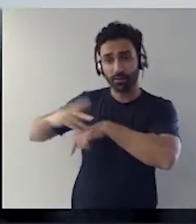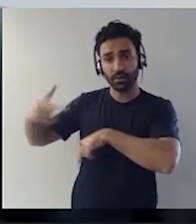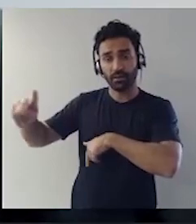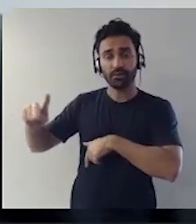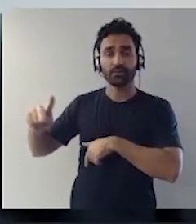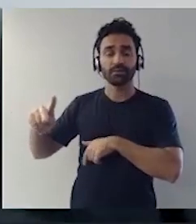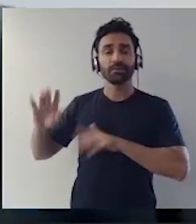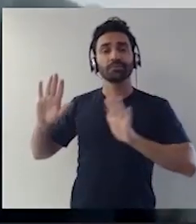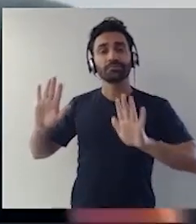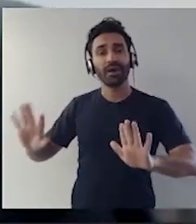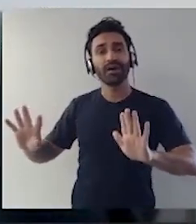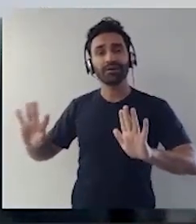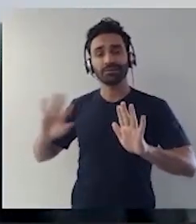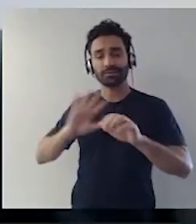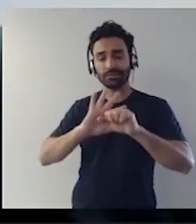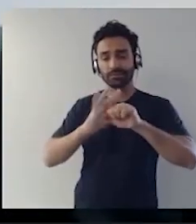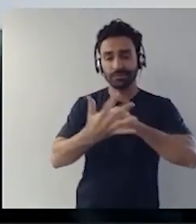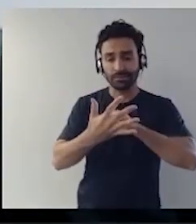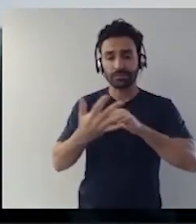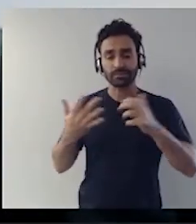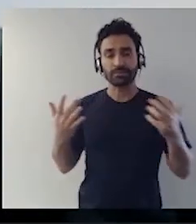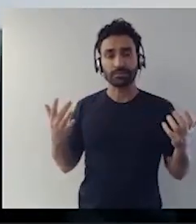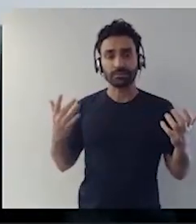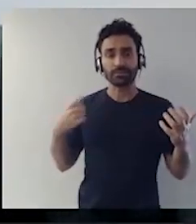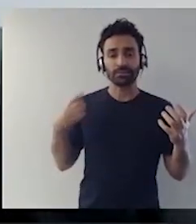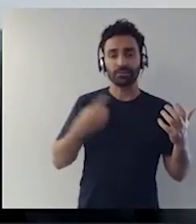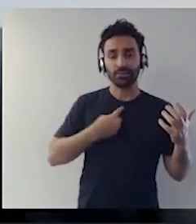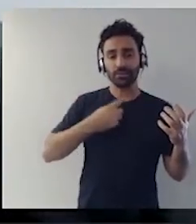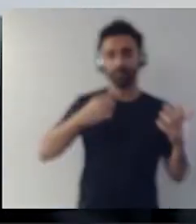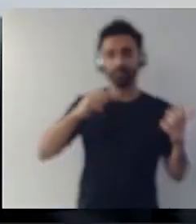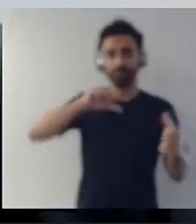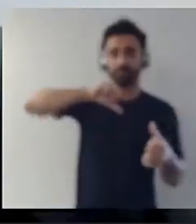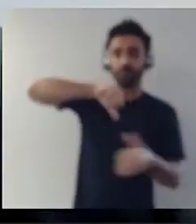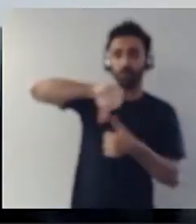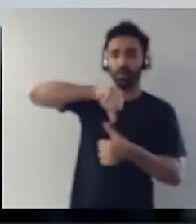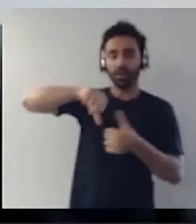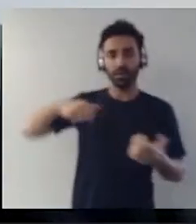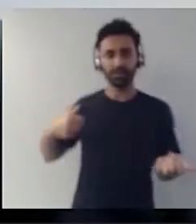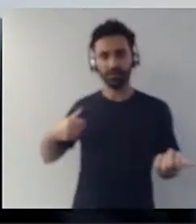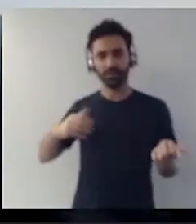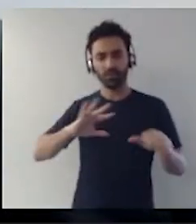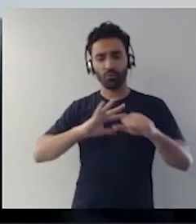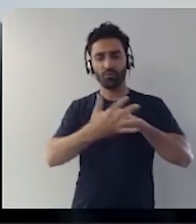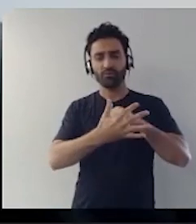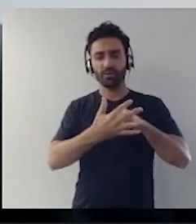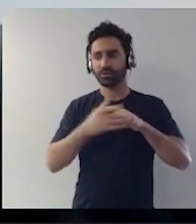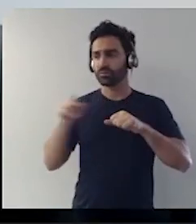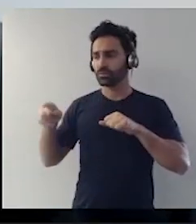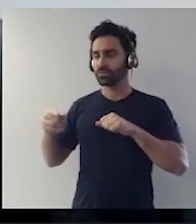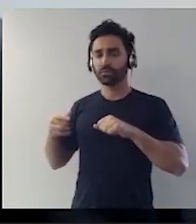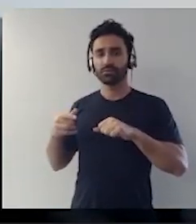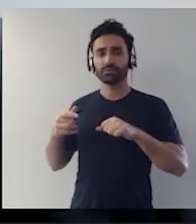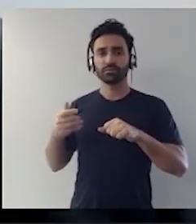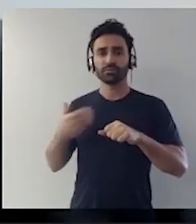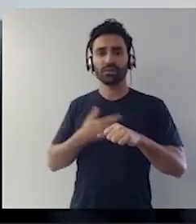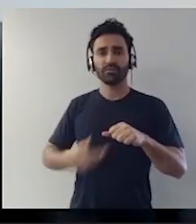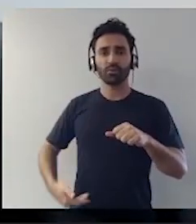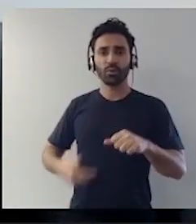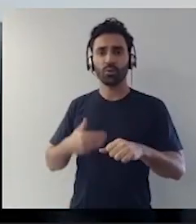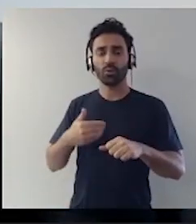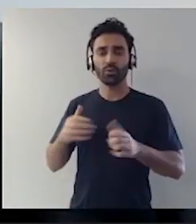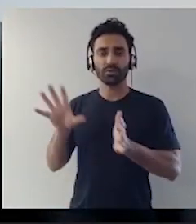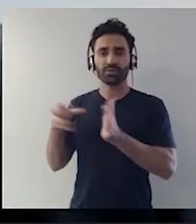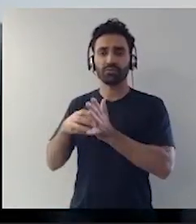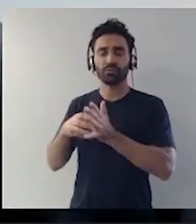E a Covid nos fez repensar esse monte de questões. Covid-19 e servidores públicos. A